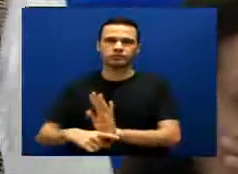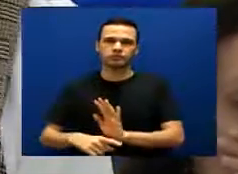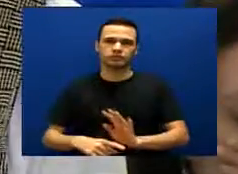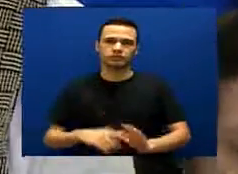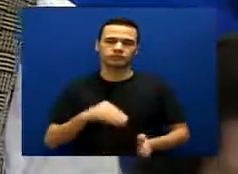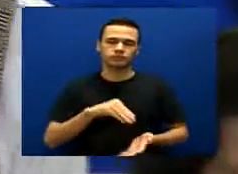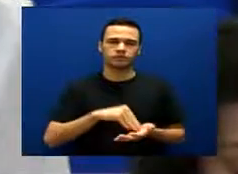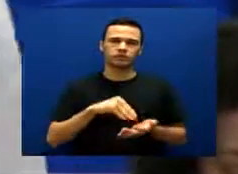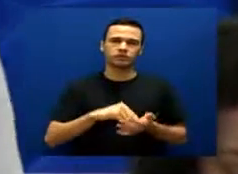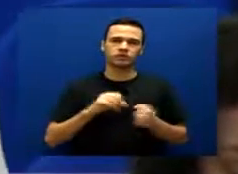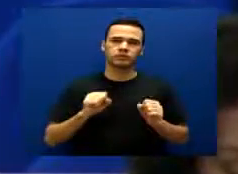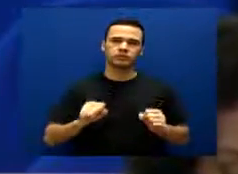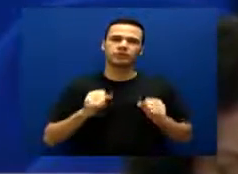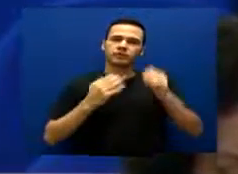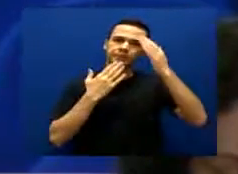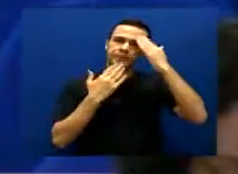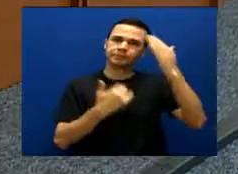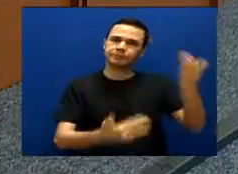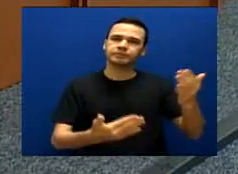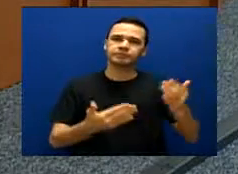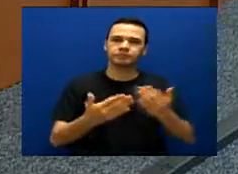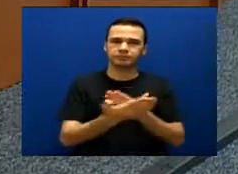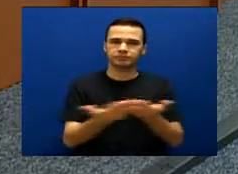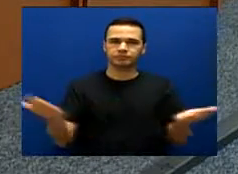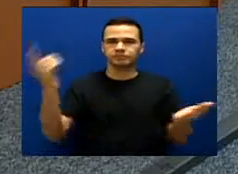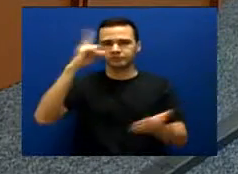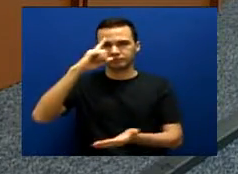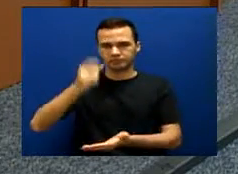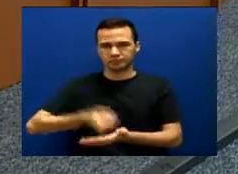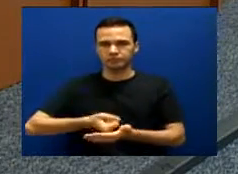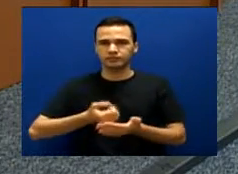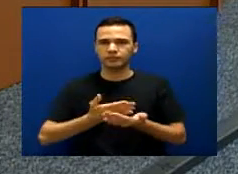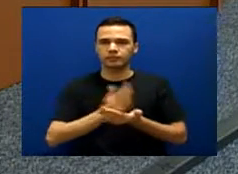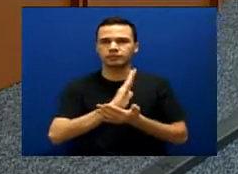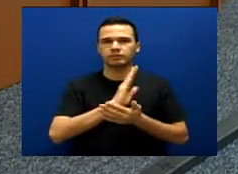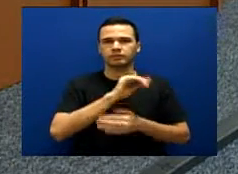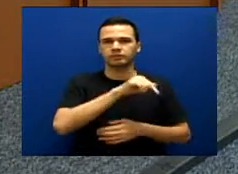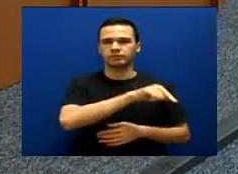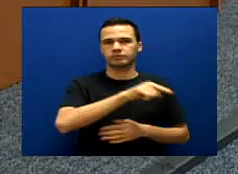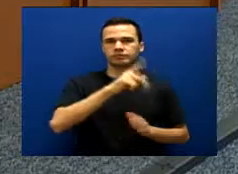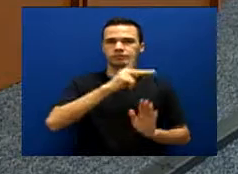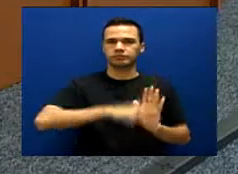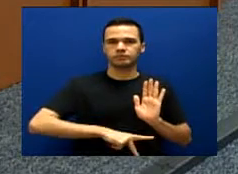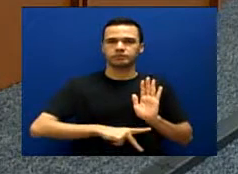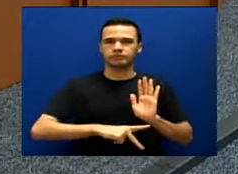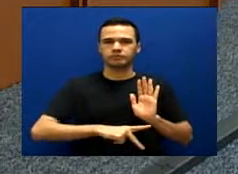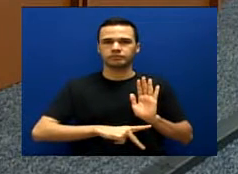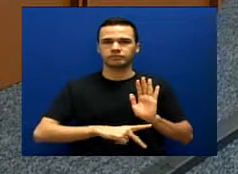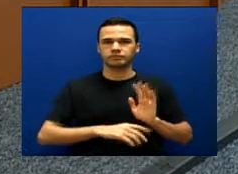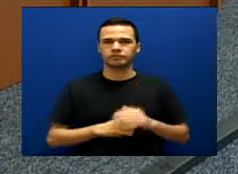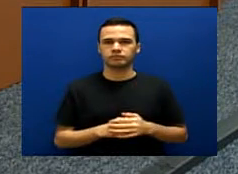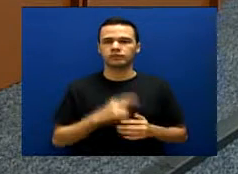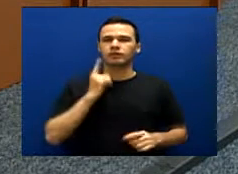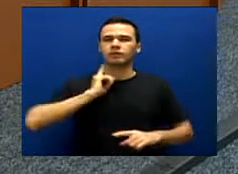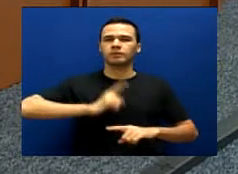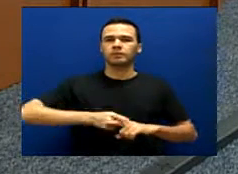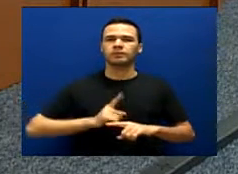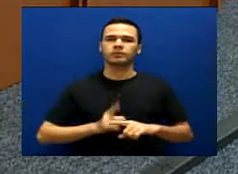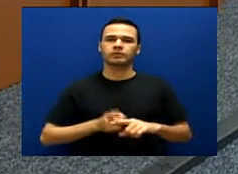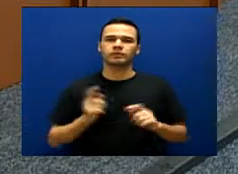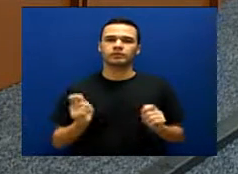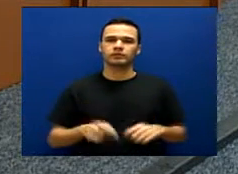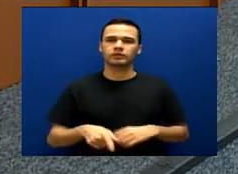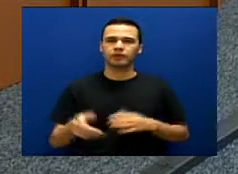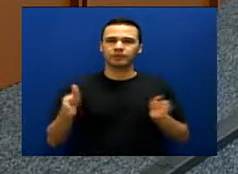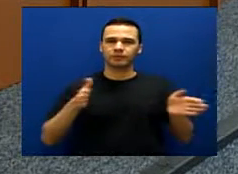As coisas. Eu agradeço a Vossa Excelência, eu peço o voto favorável a esse projeto, até porque, para poder